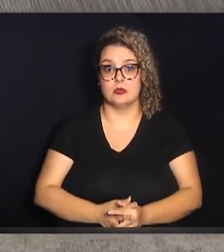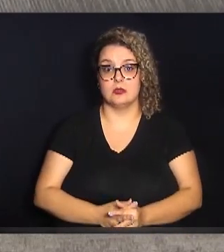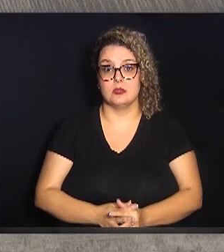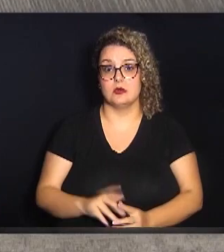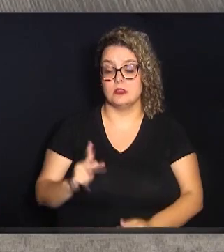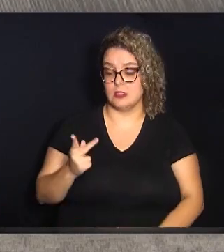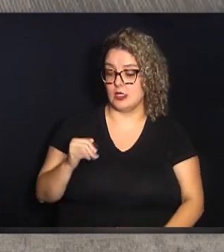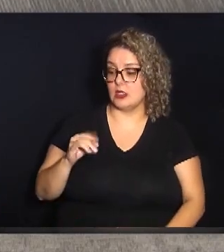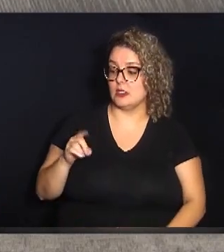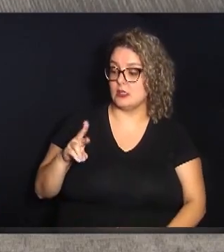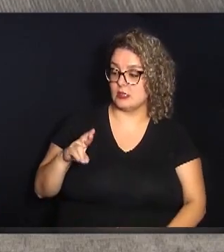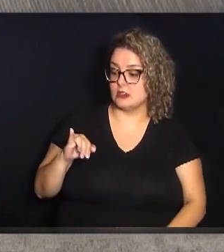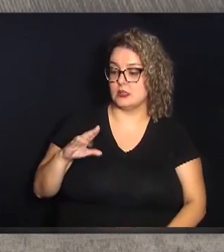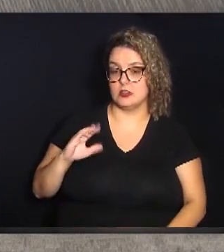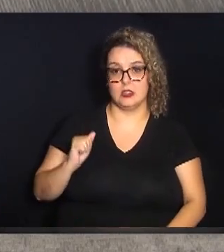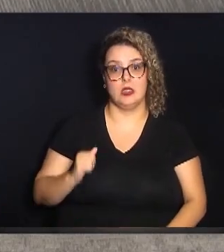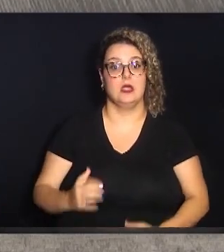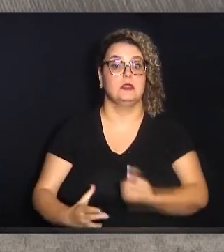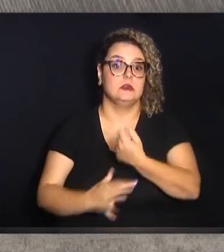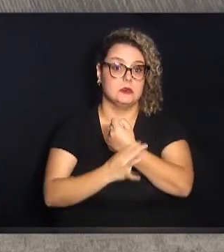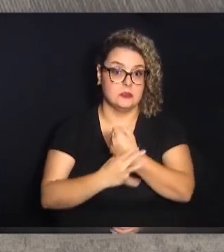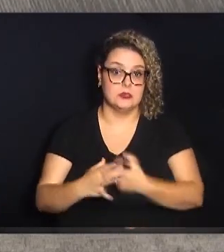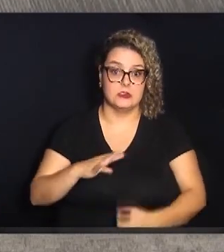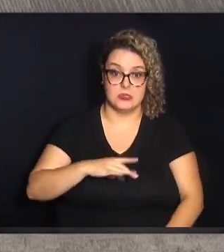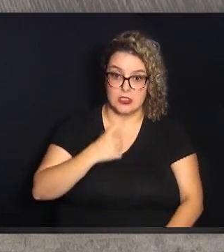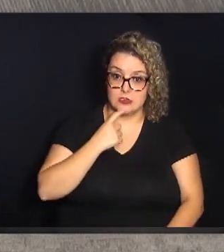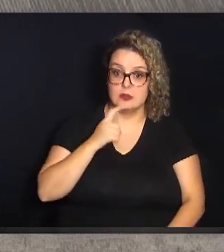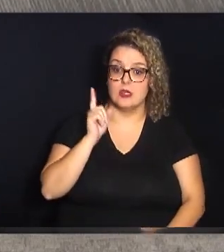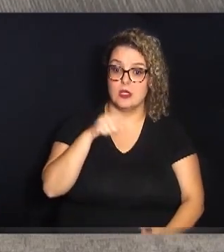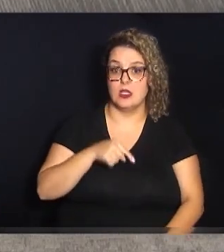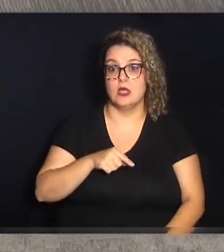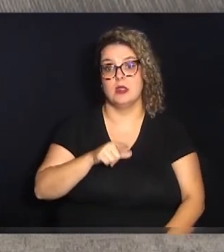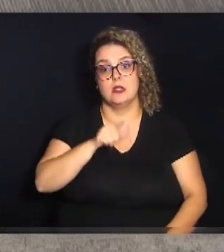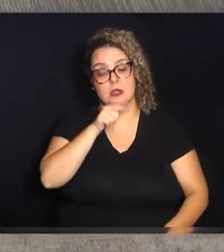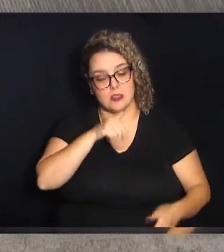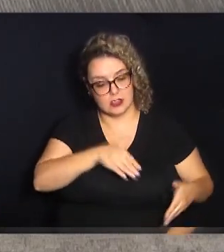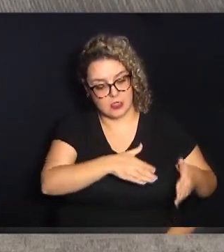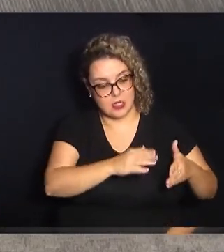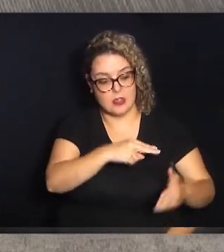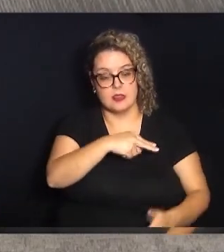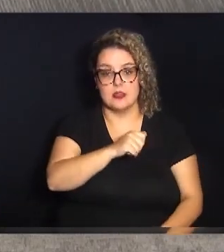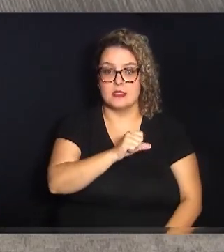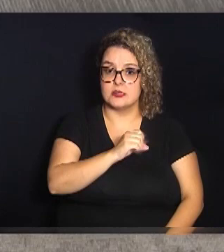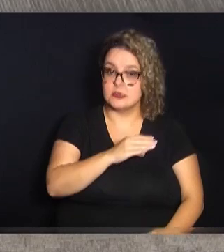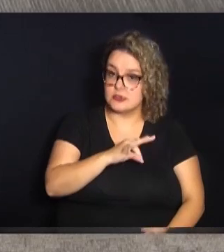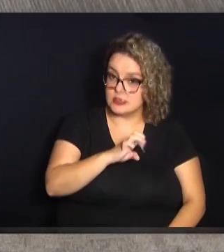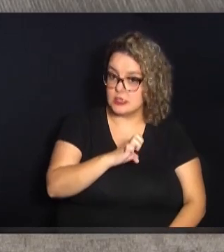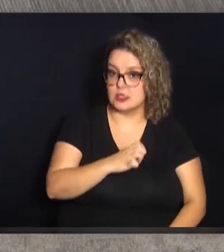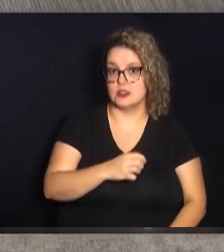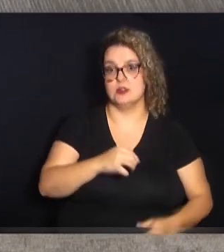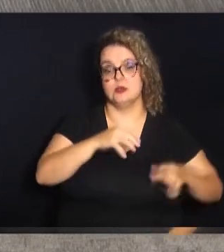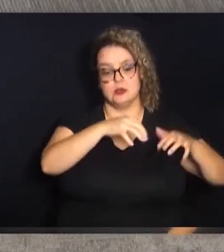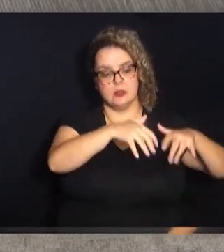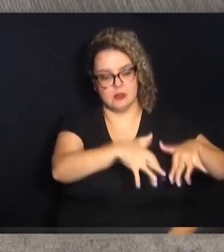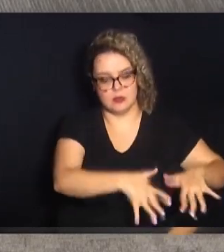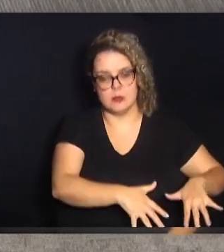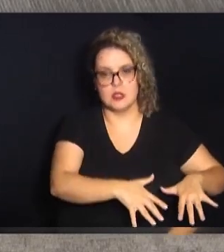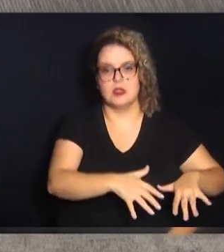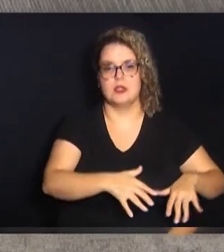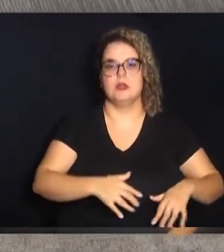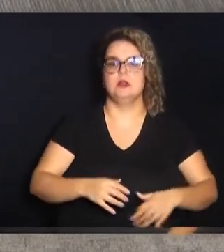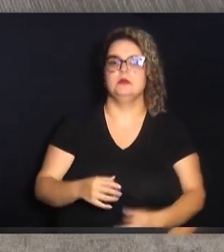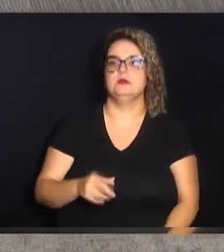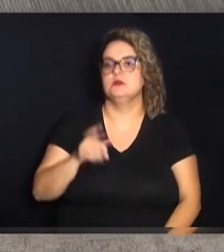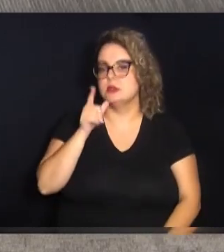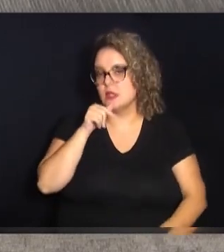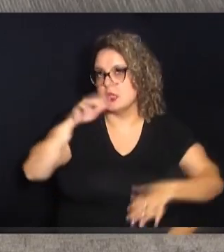da hídrica né segurança hídrica da cidade é lá onde estão as nascentes lá onde estão as a infiltração da água